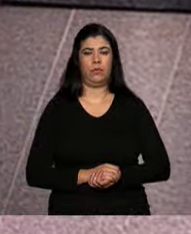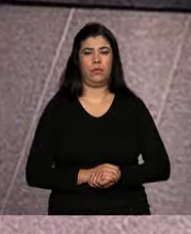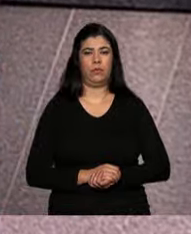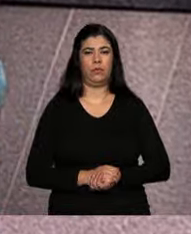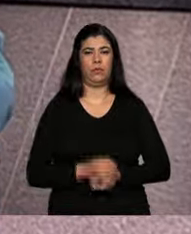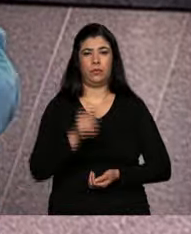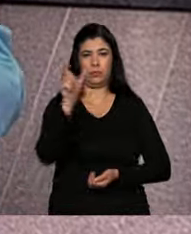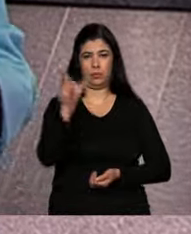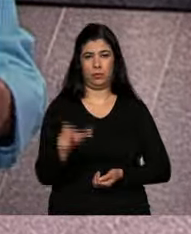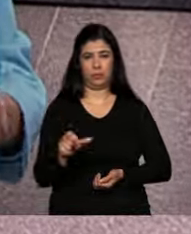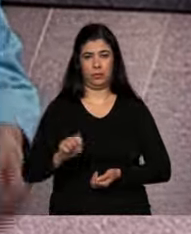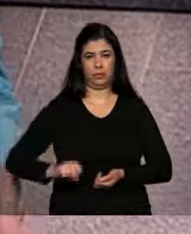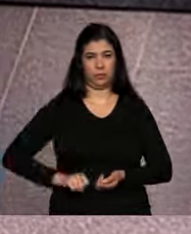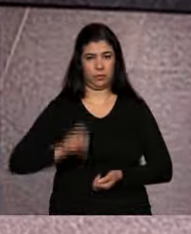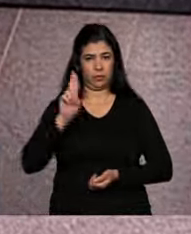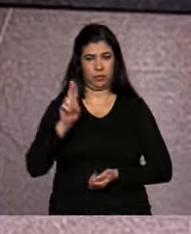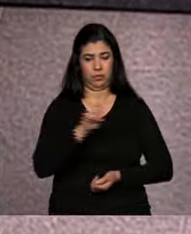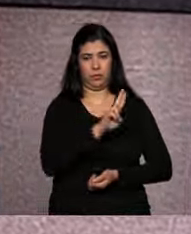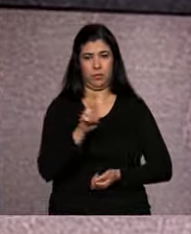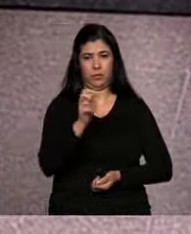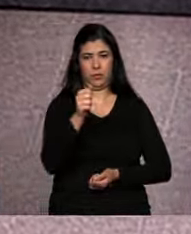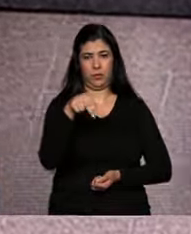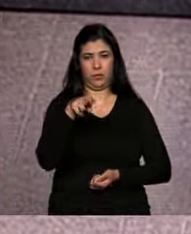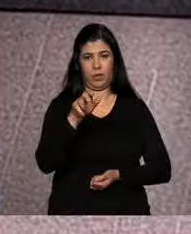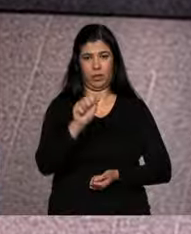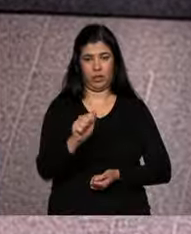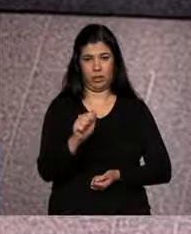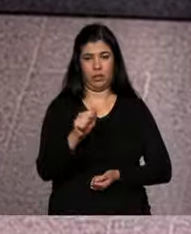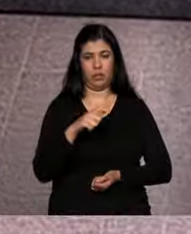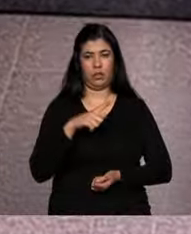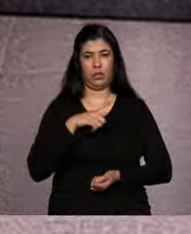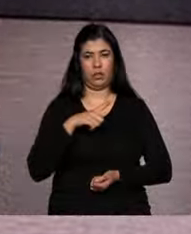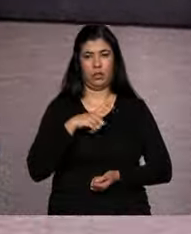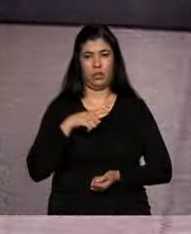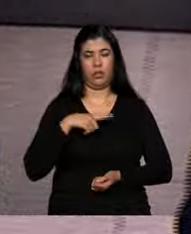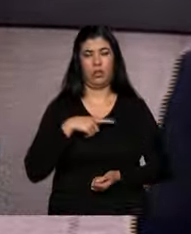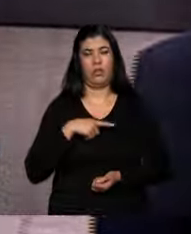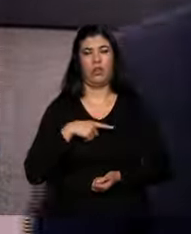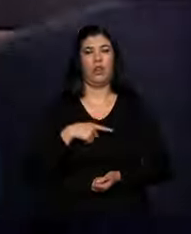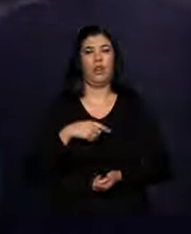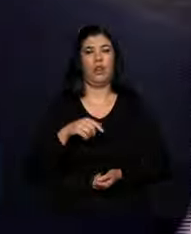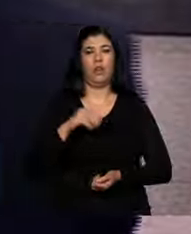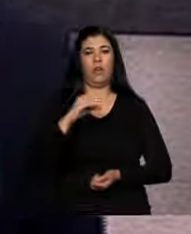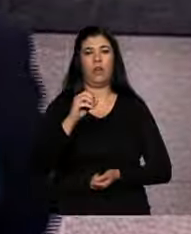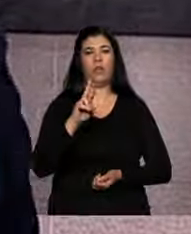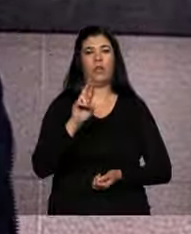A embaixadora Ana Lélia Beninca Beltrame, corregedora do Serviço Exterior.